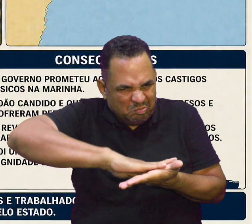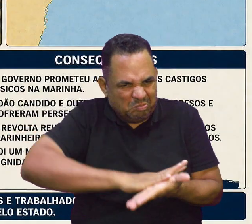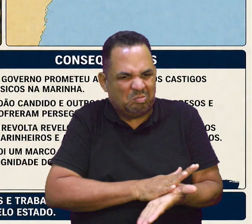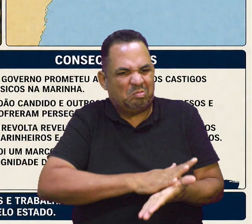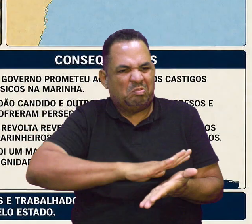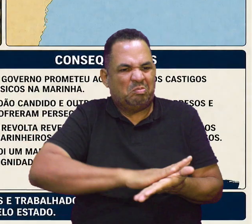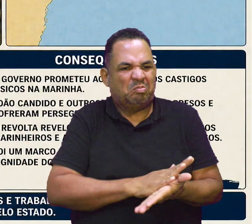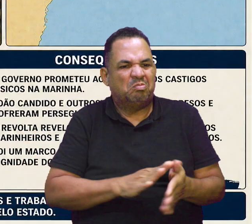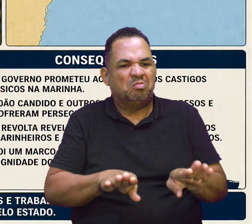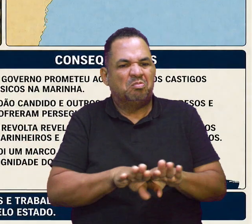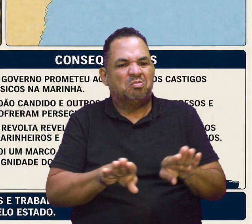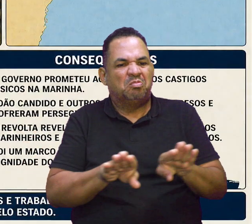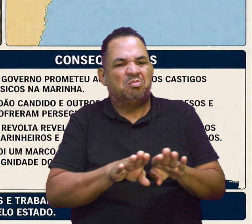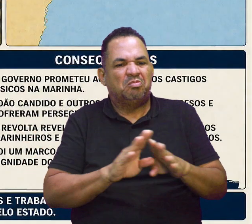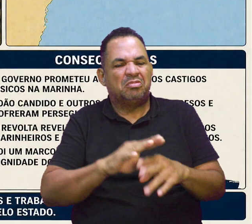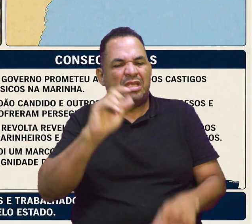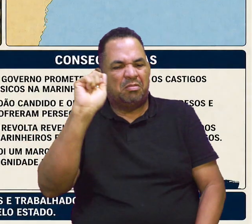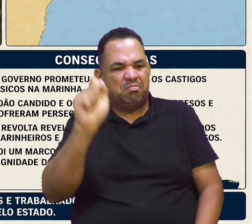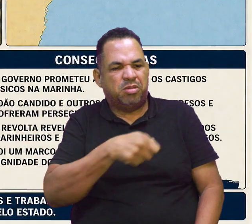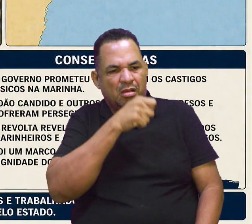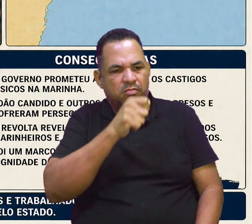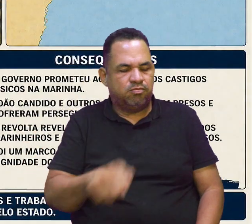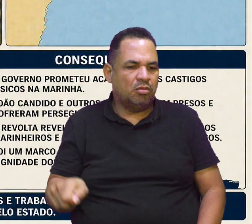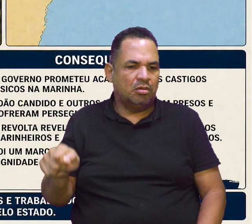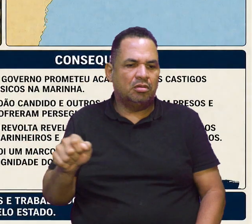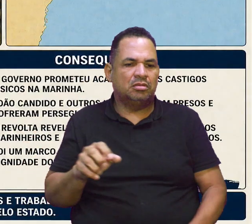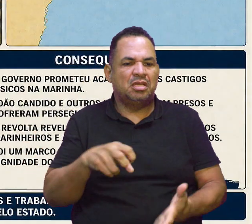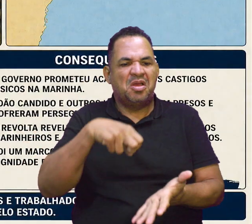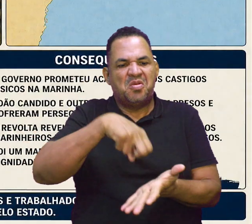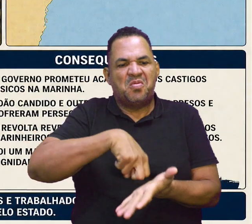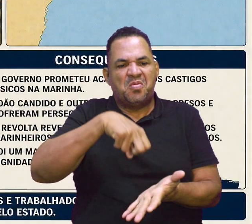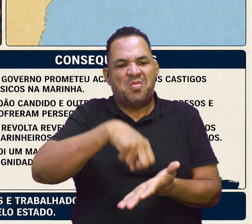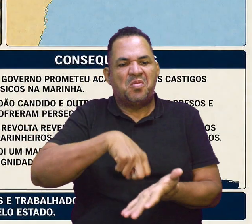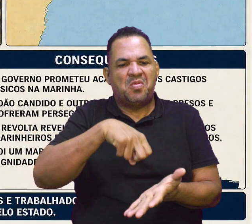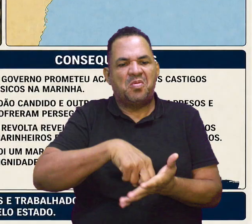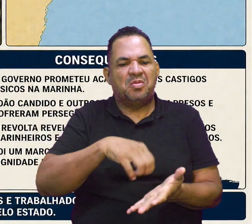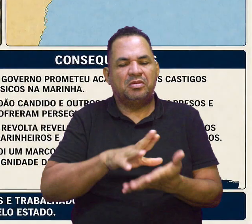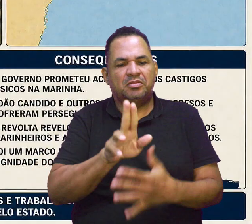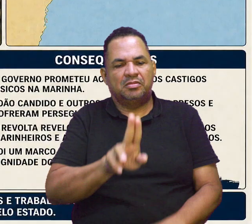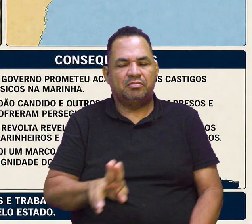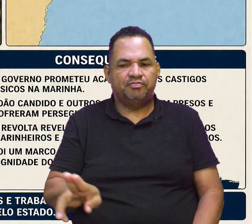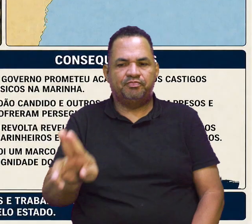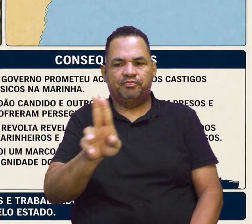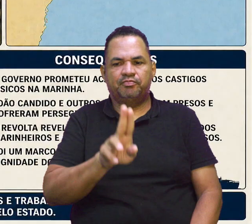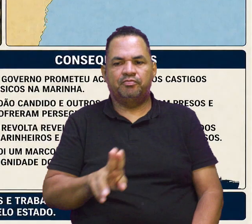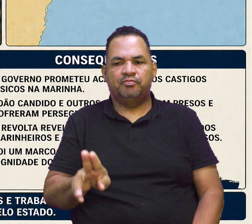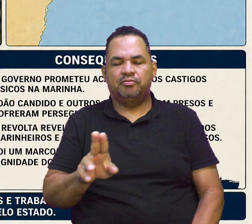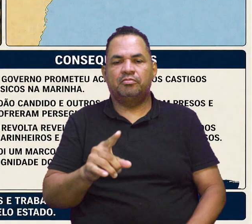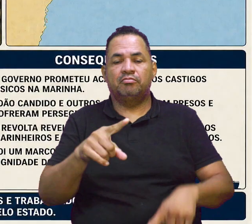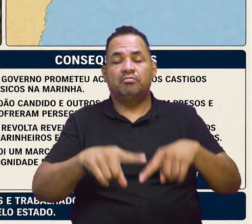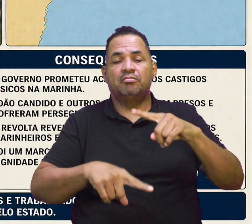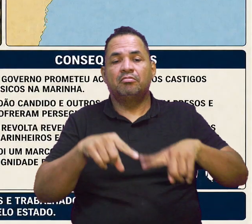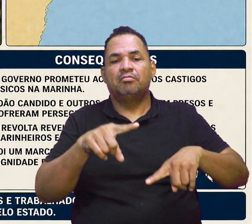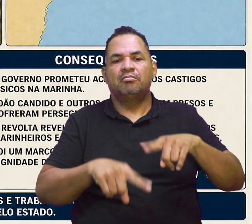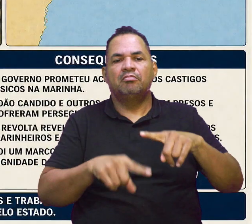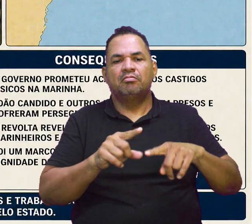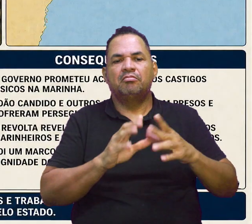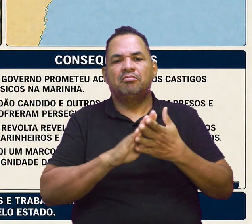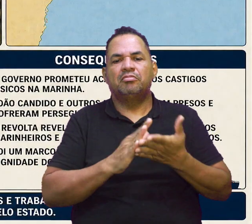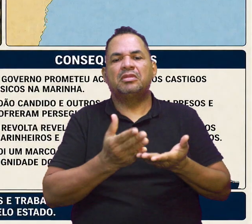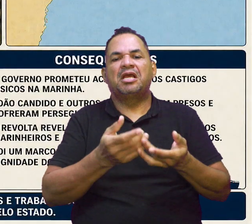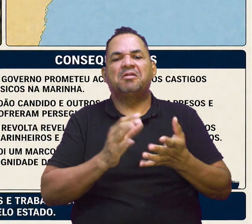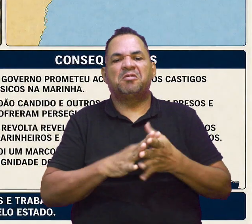de chibatas. As punições eram usadas como instrumento de disciplina